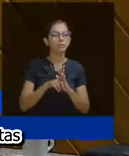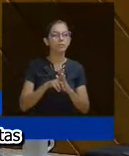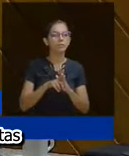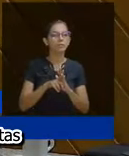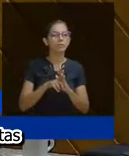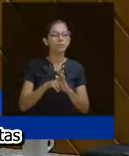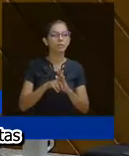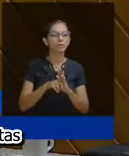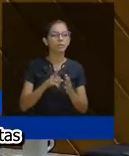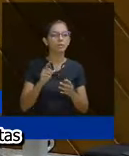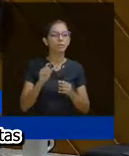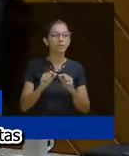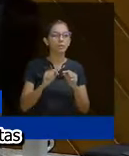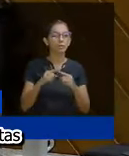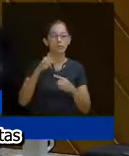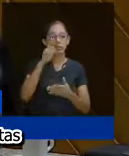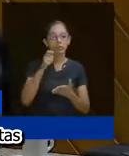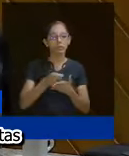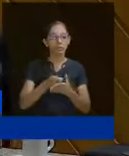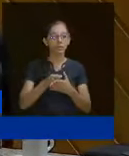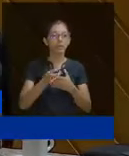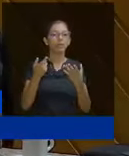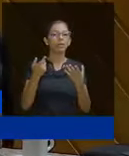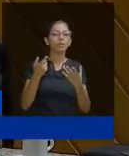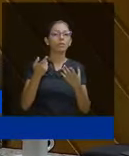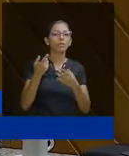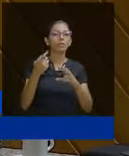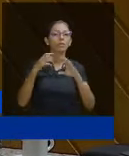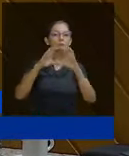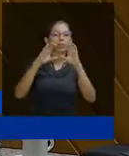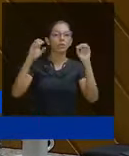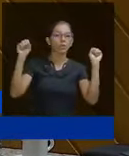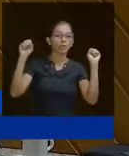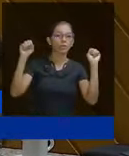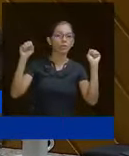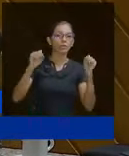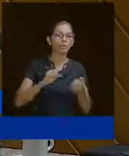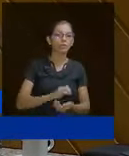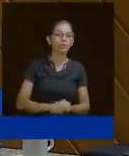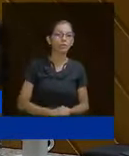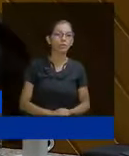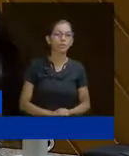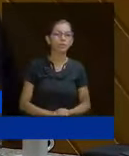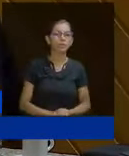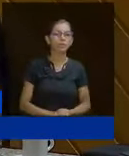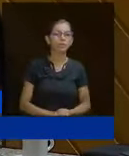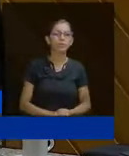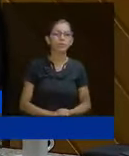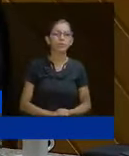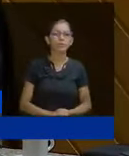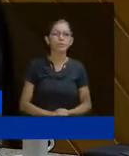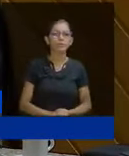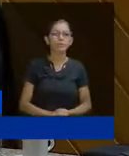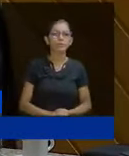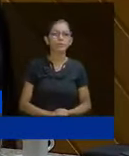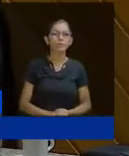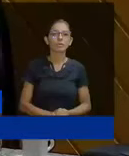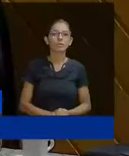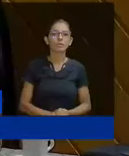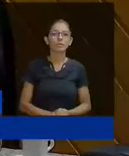respeito à decisão do Tribunal de Contas, ao problema da irregularidade de contas, nós temos